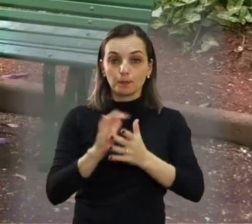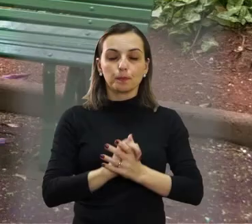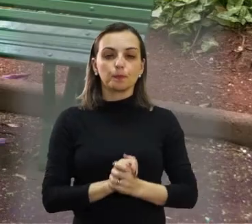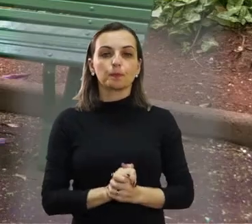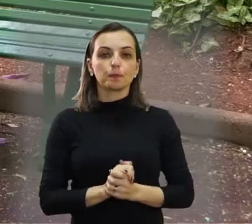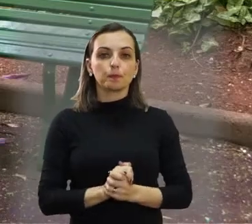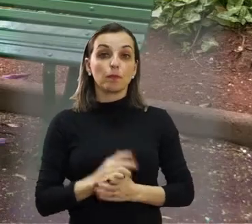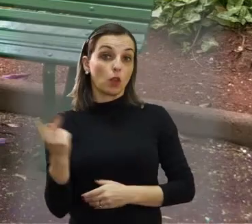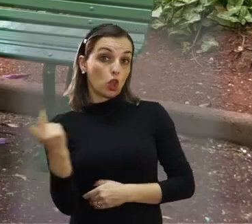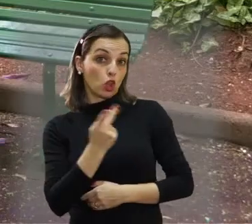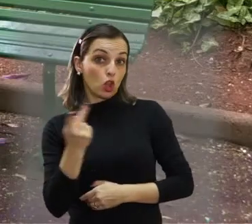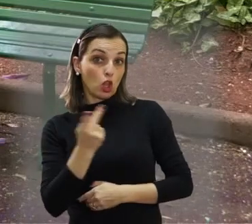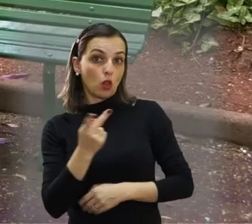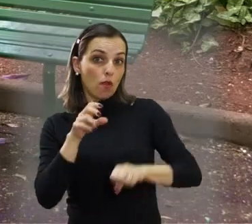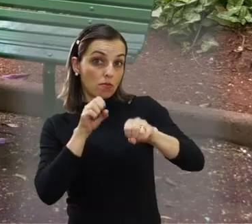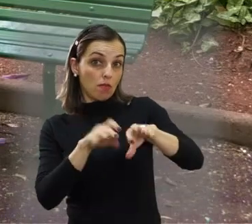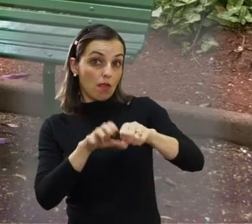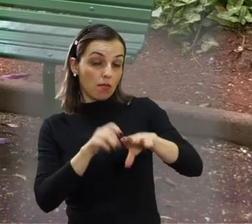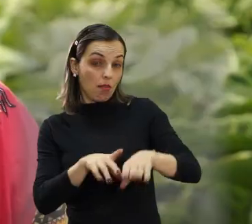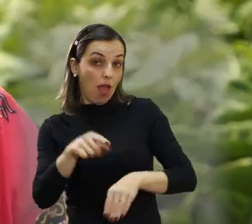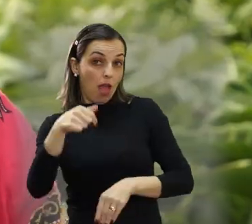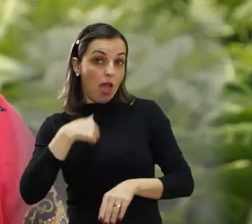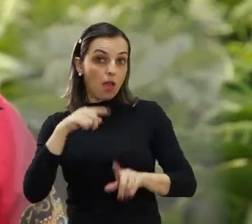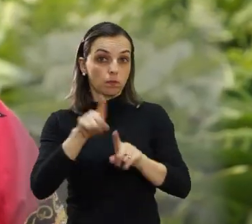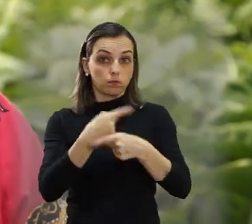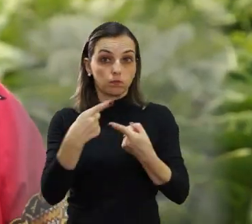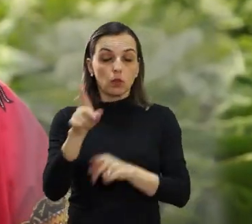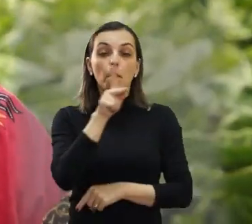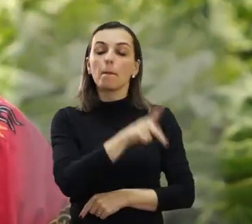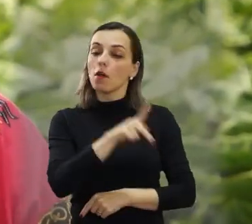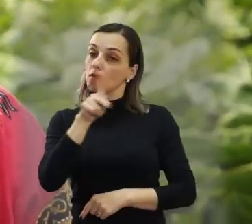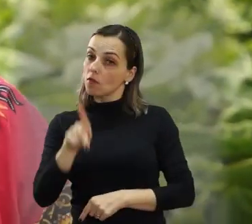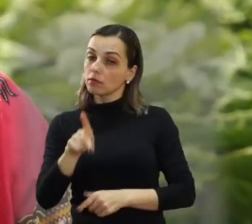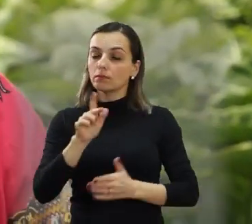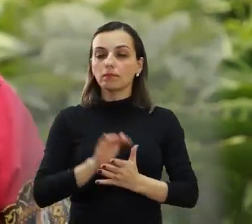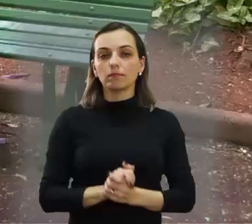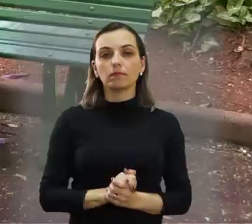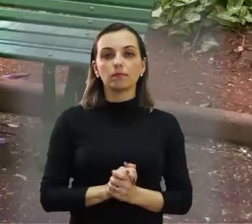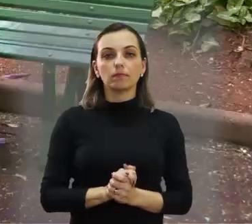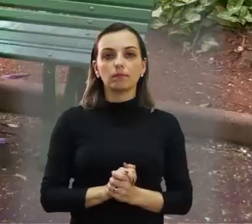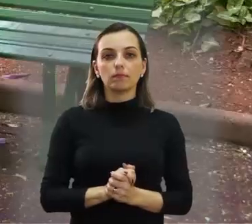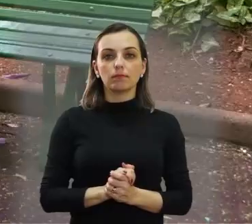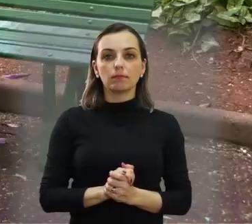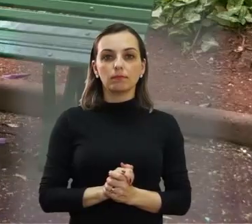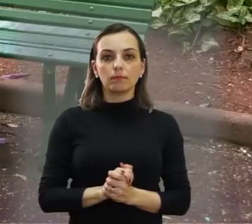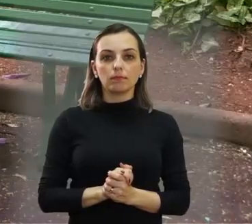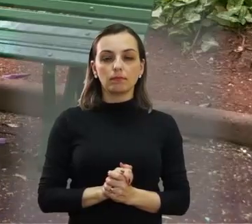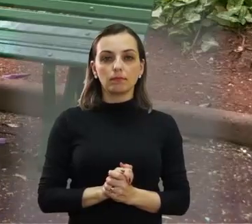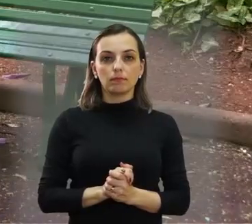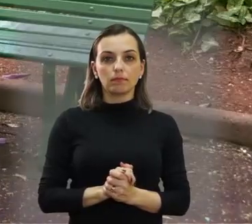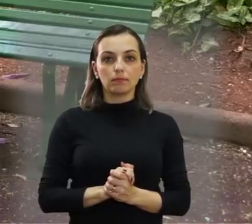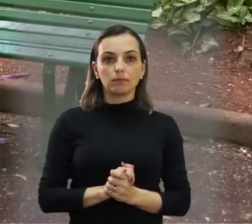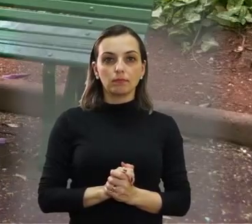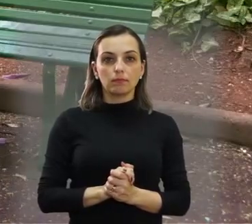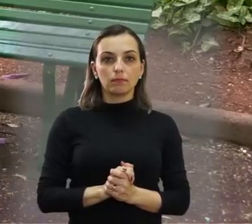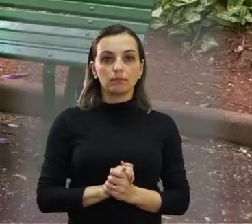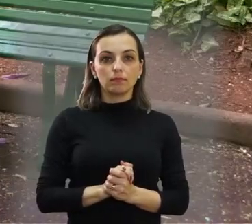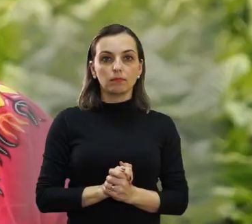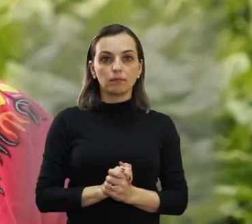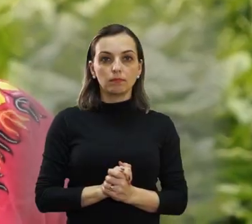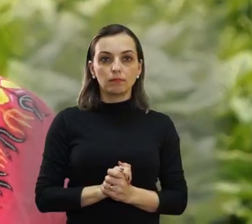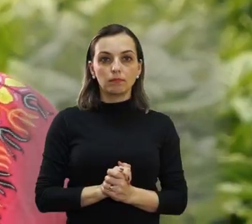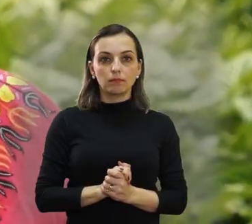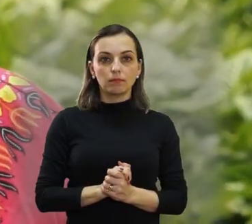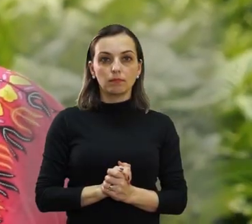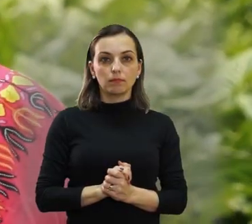eu me aproximei da percussão e da bateria, que são os instrumentos que eu trabalho e aplico às aulas, como educador musical.